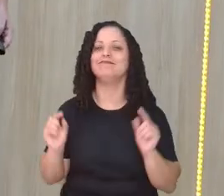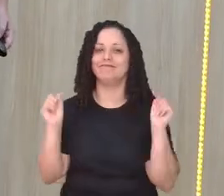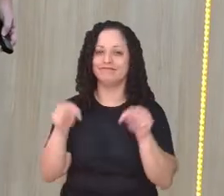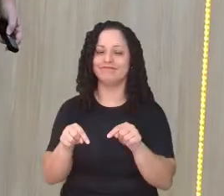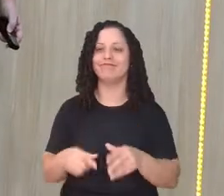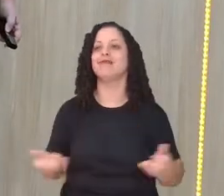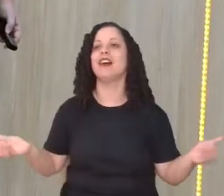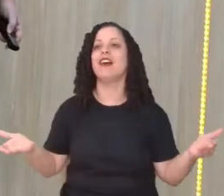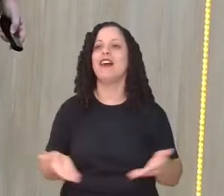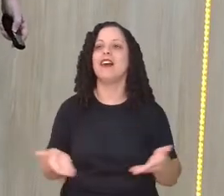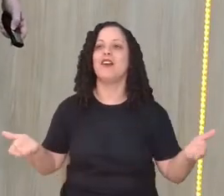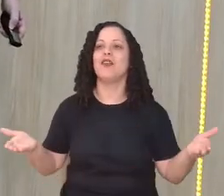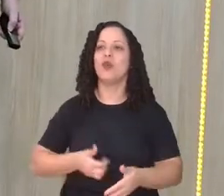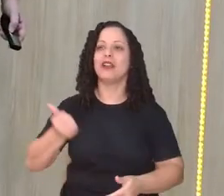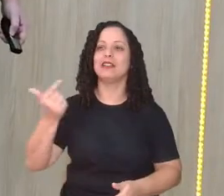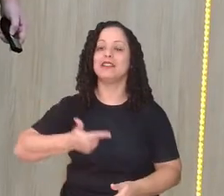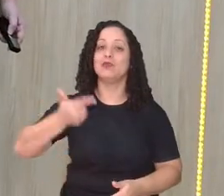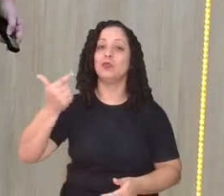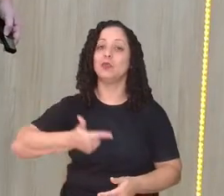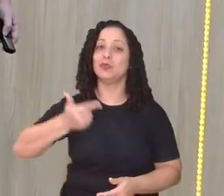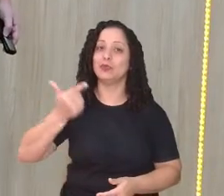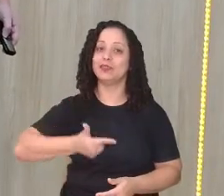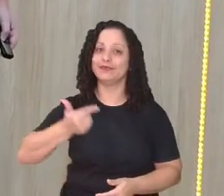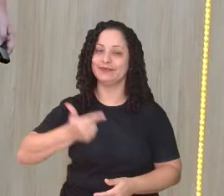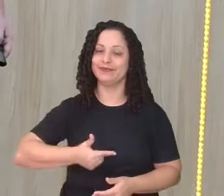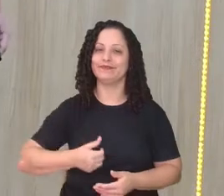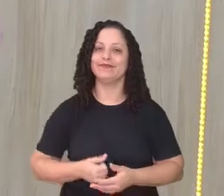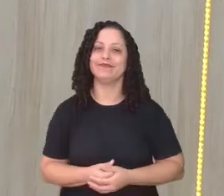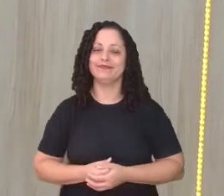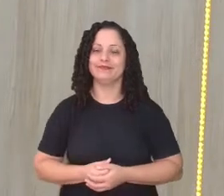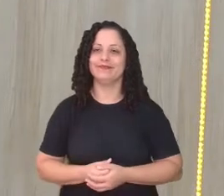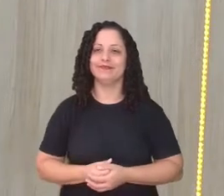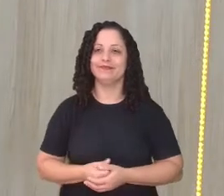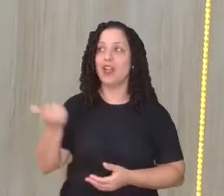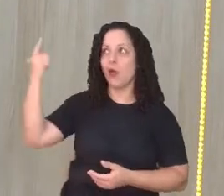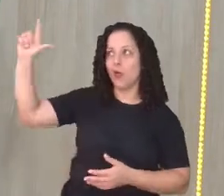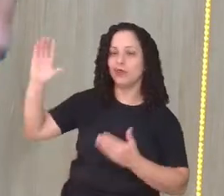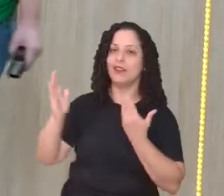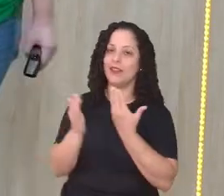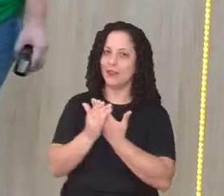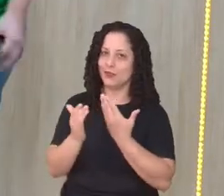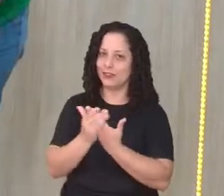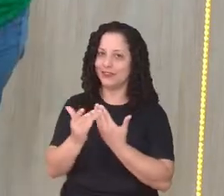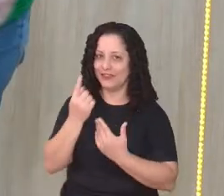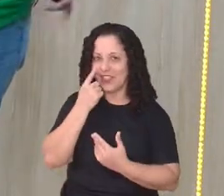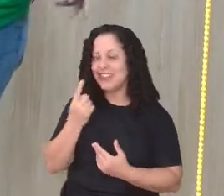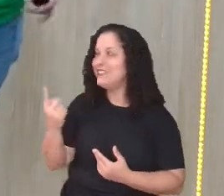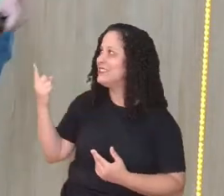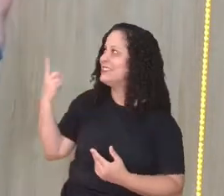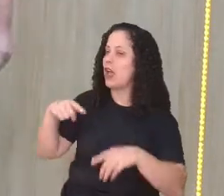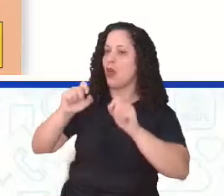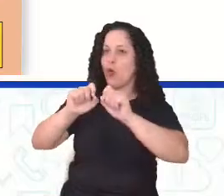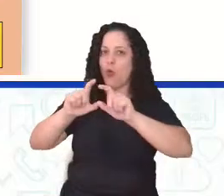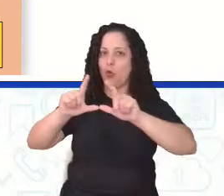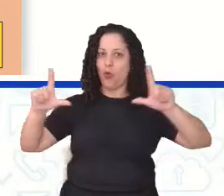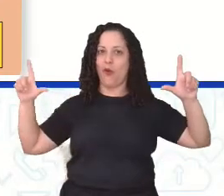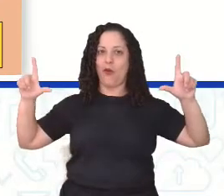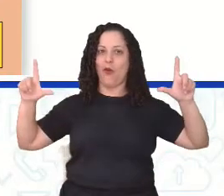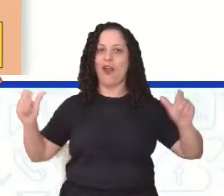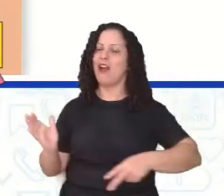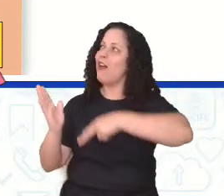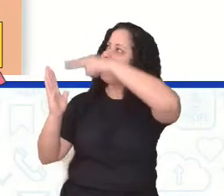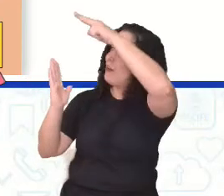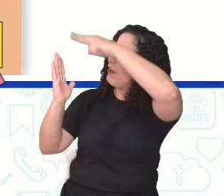para a segunda questão que eu separei para a próxima aula. Olha aí, dá um zoom para os meninos